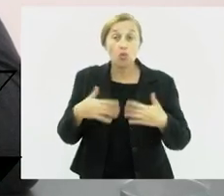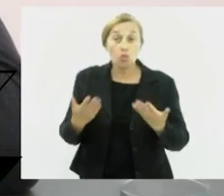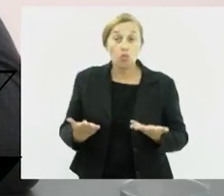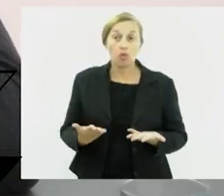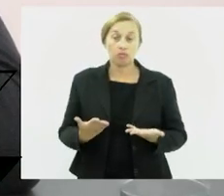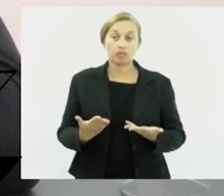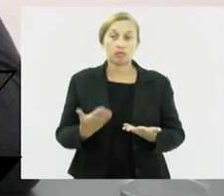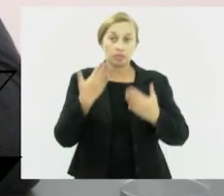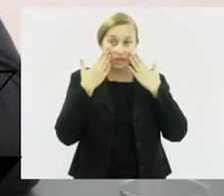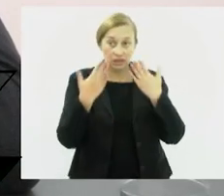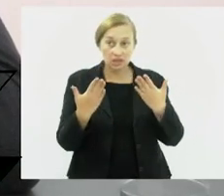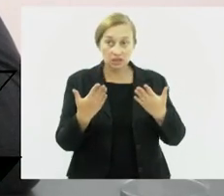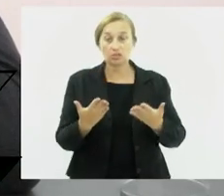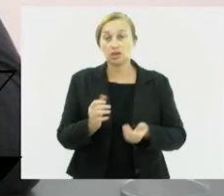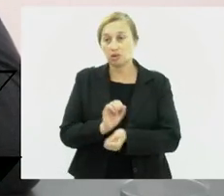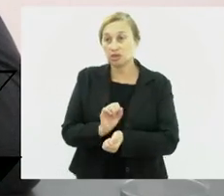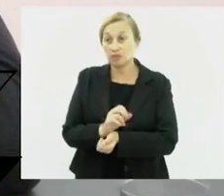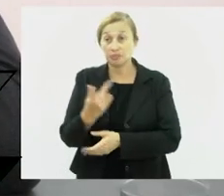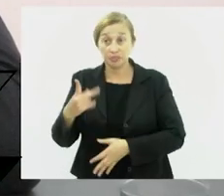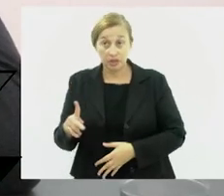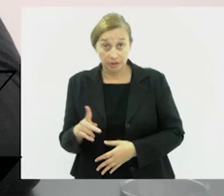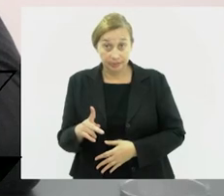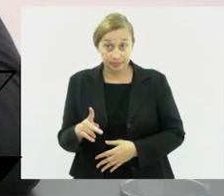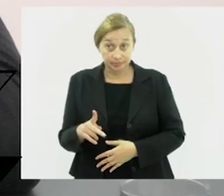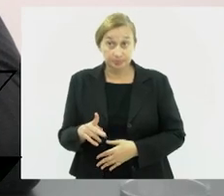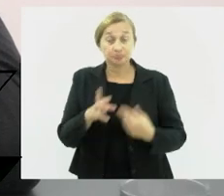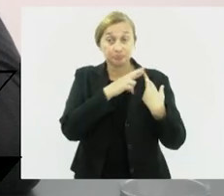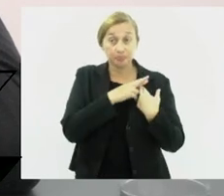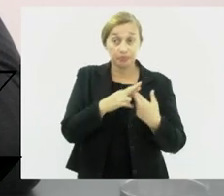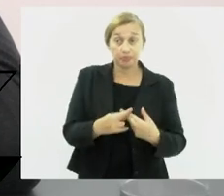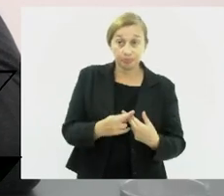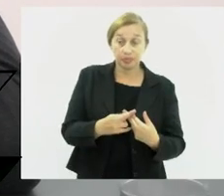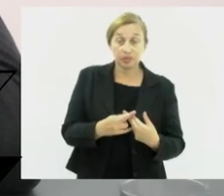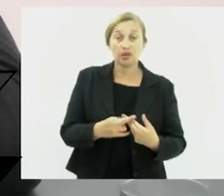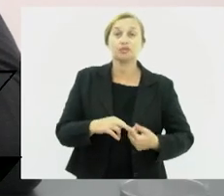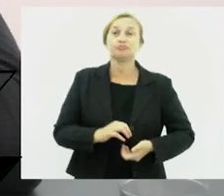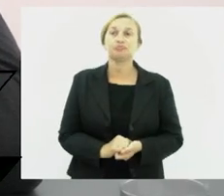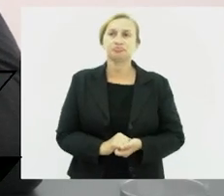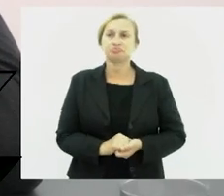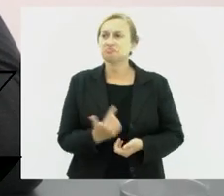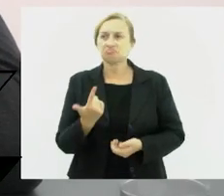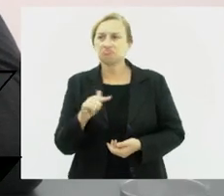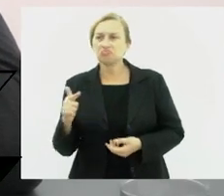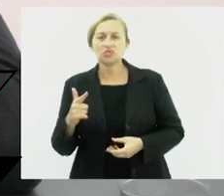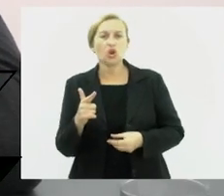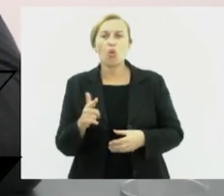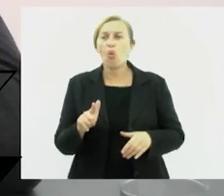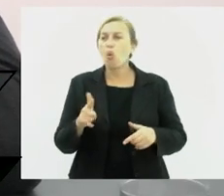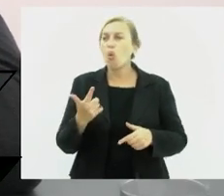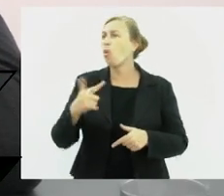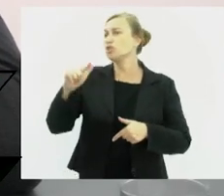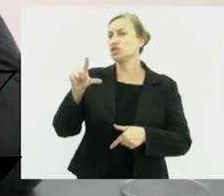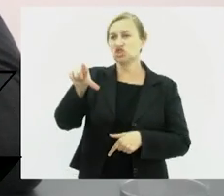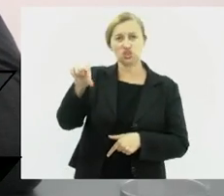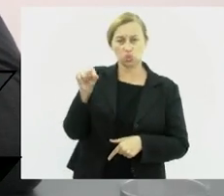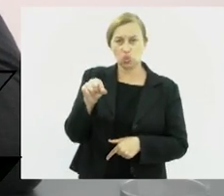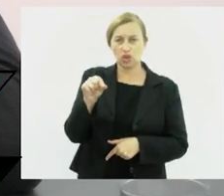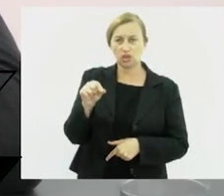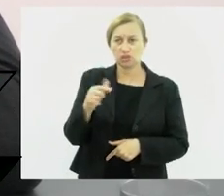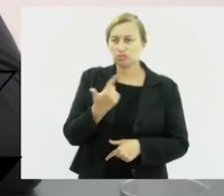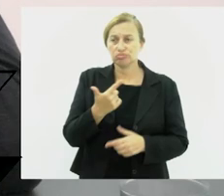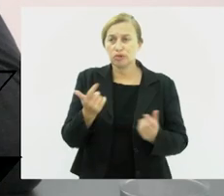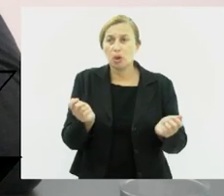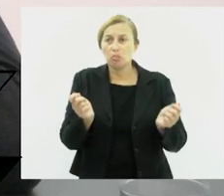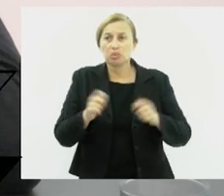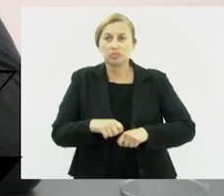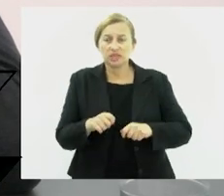apresentado. É isso que se espera dele, sob pena, inclusive, de responsabilidade funcional. Ele não tem outra opção, ele não existe a menor possibilidade